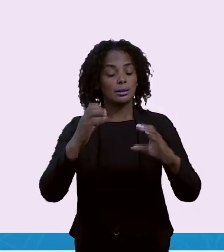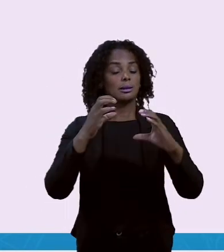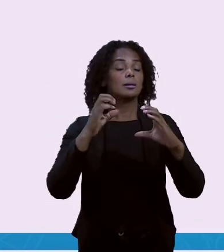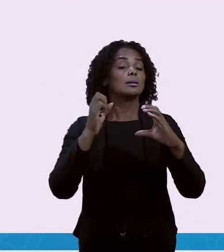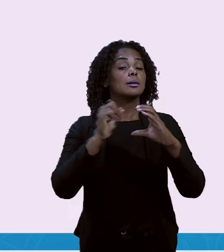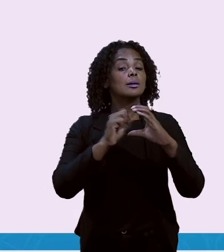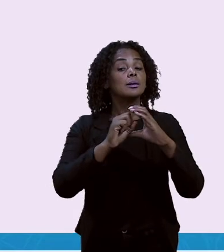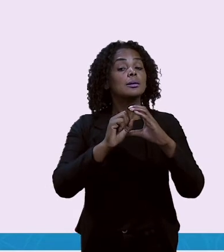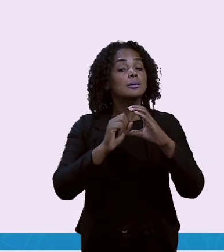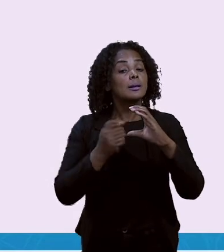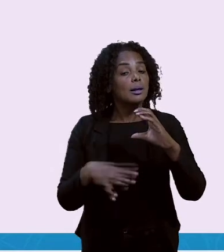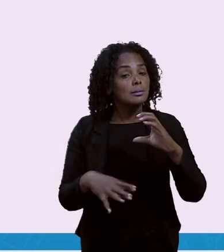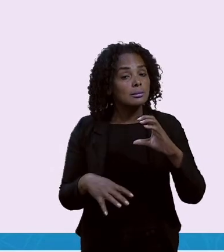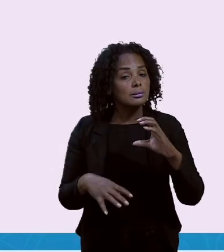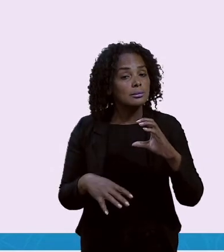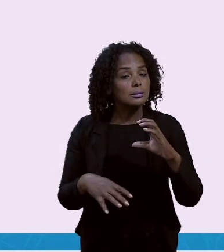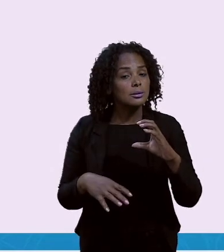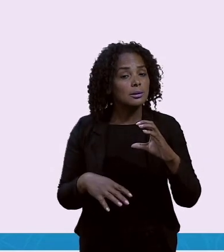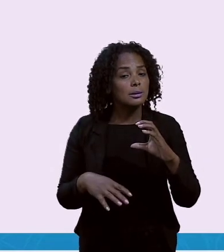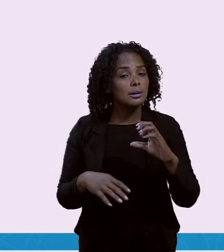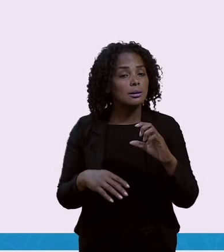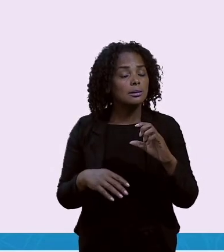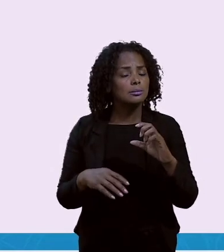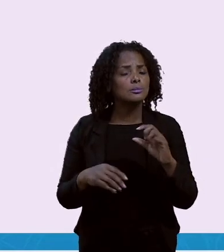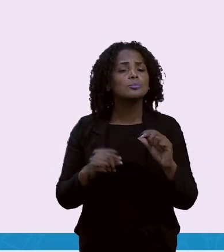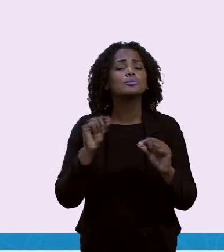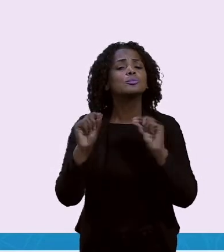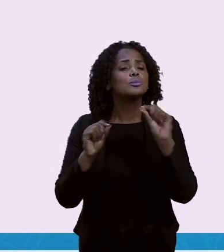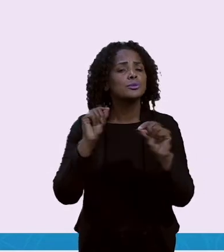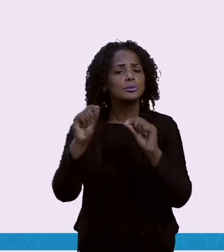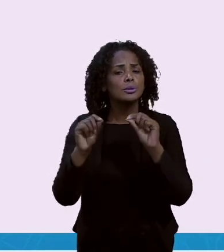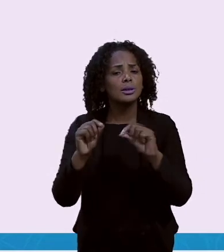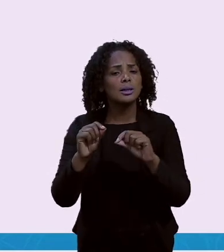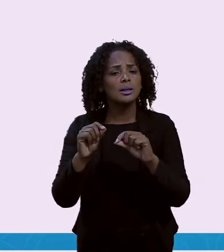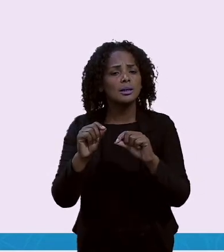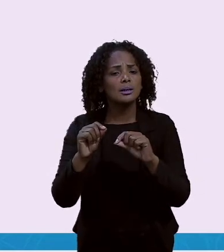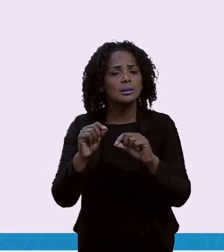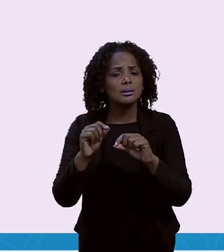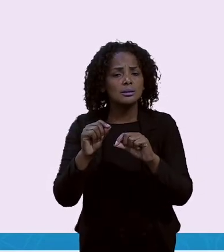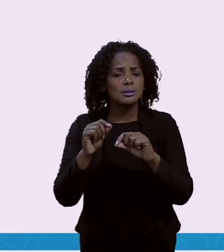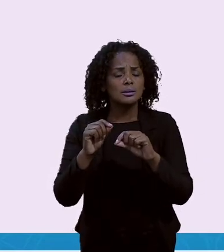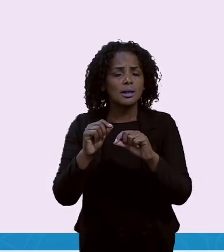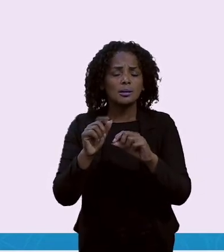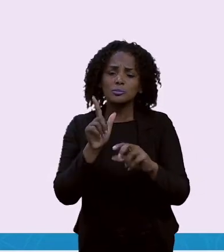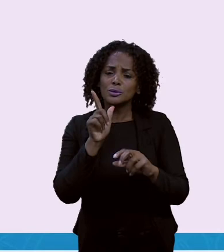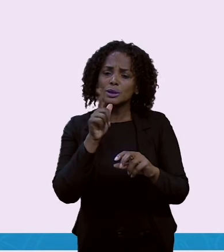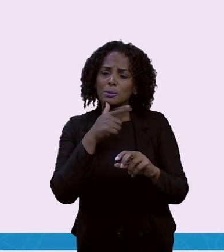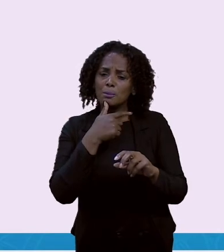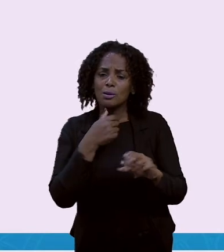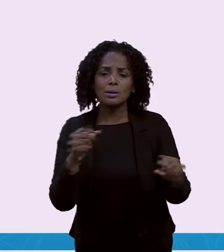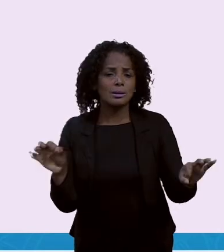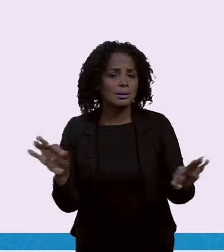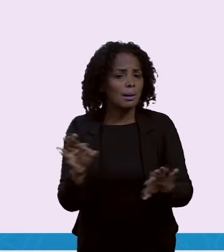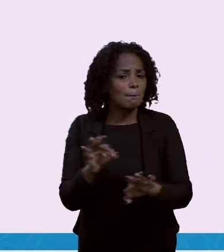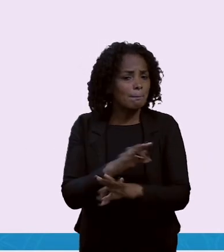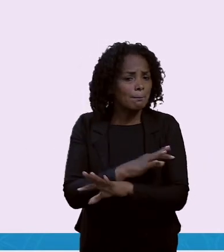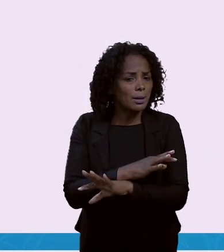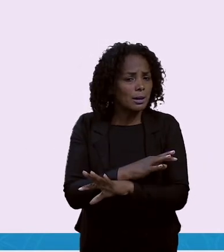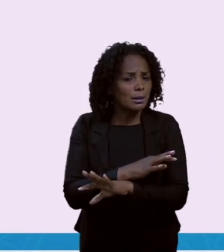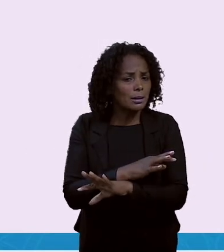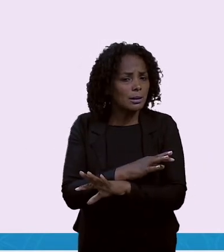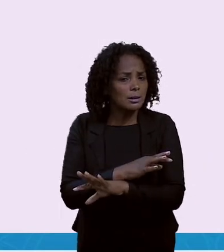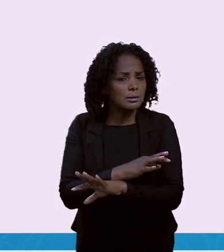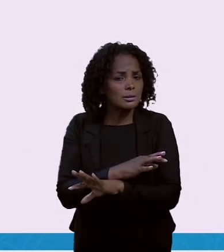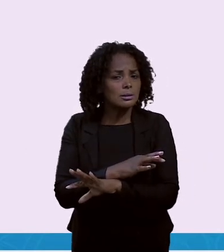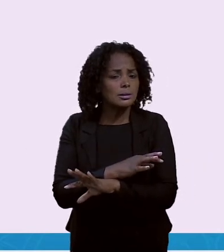madeira possui a característica de durabilidade, solidez, o que